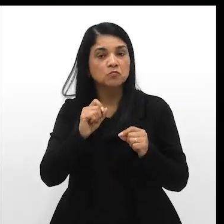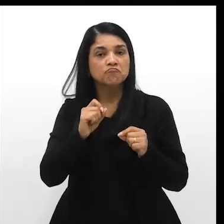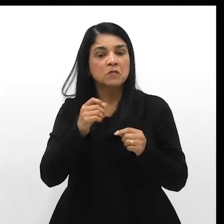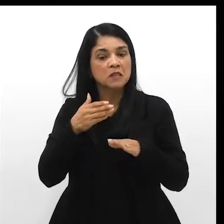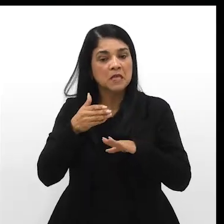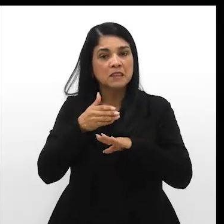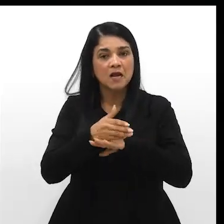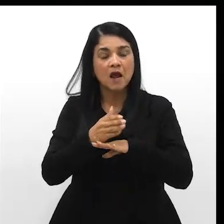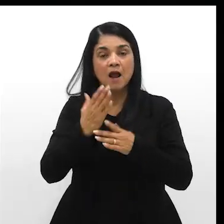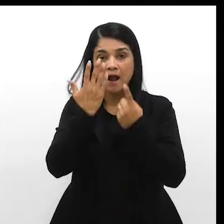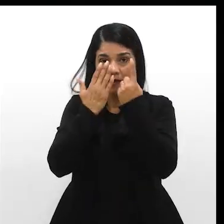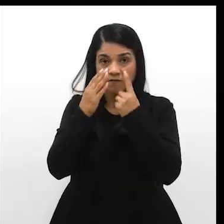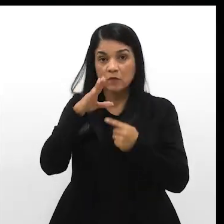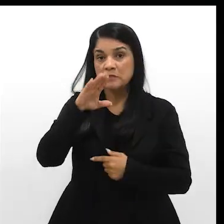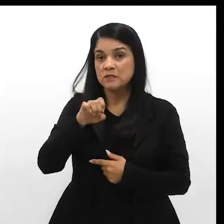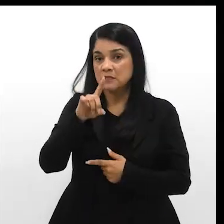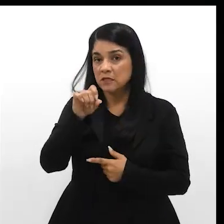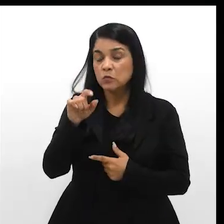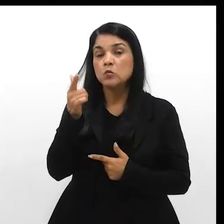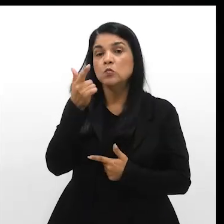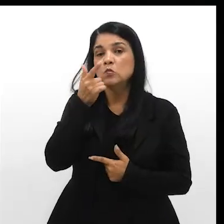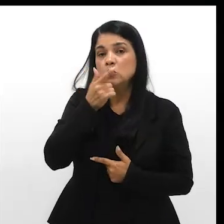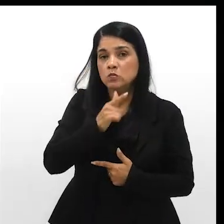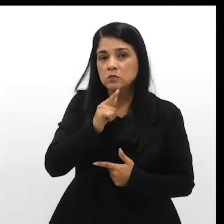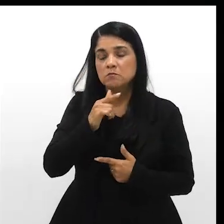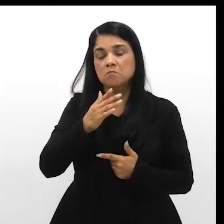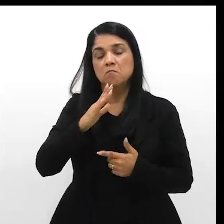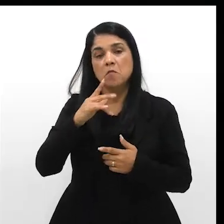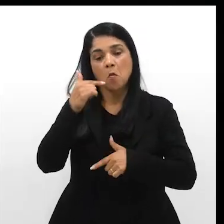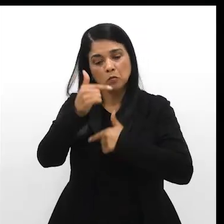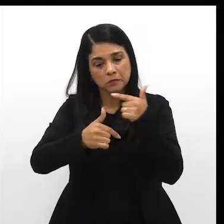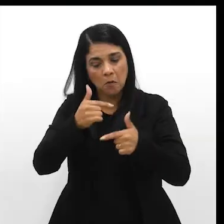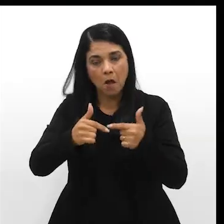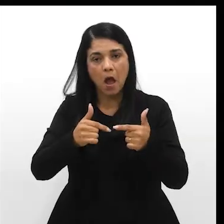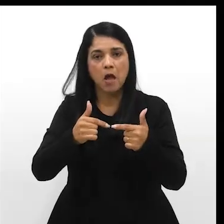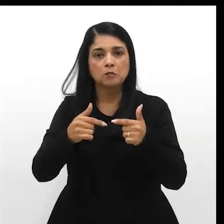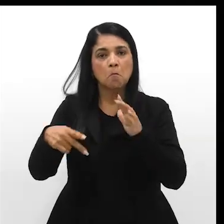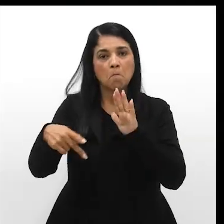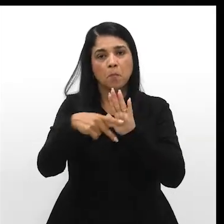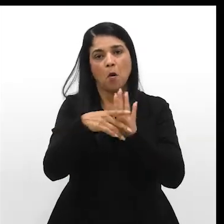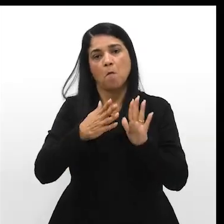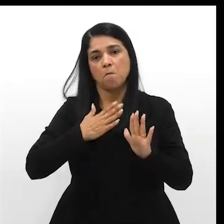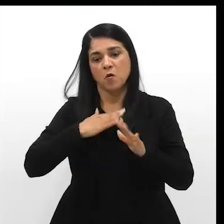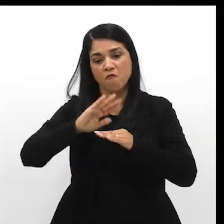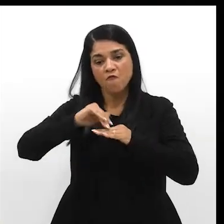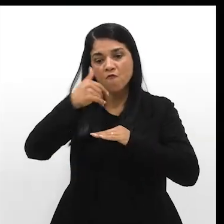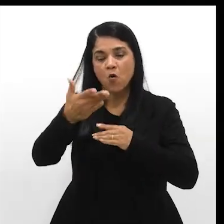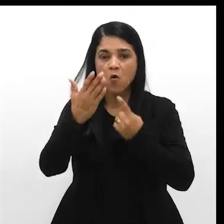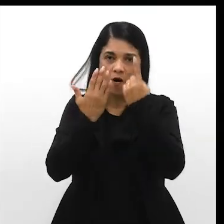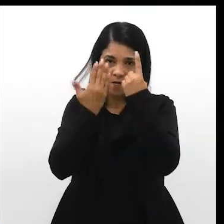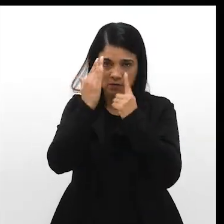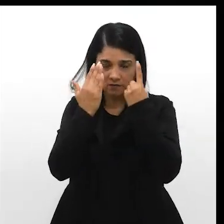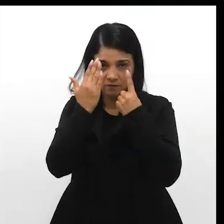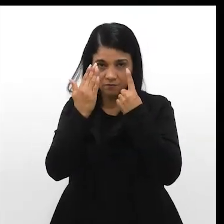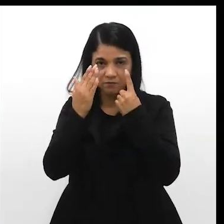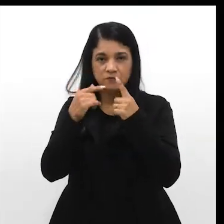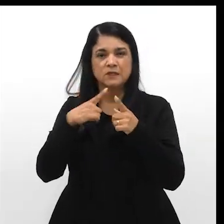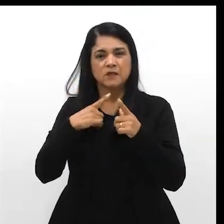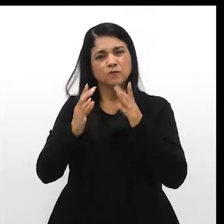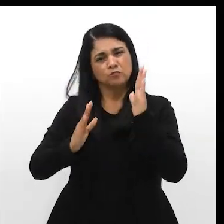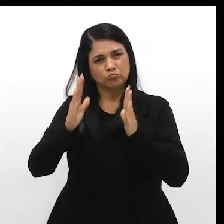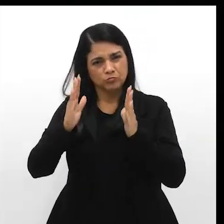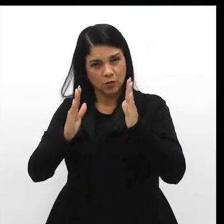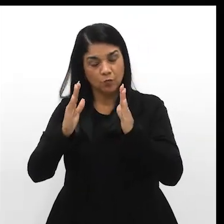no carnaval cedo e também ter conseguido fazer o meu próprio trabalho fora do carnaval. Né?